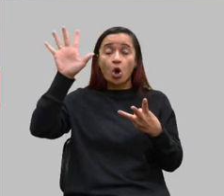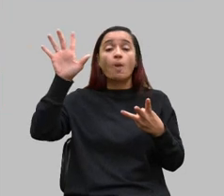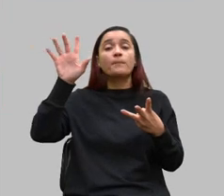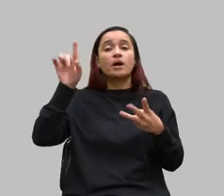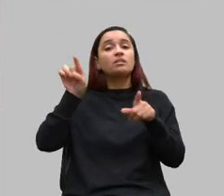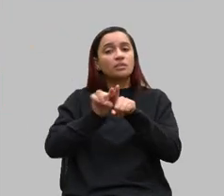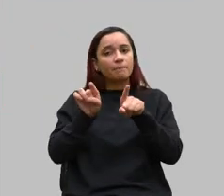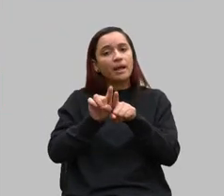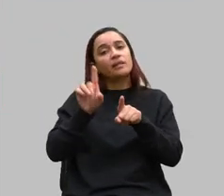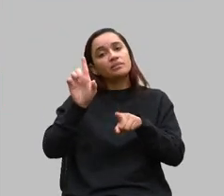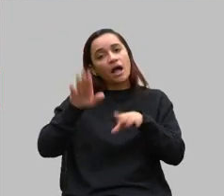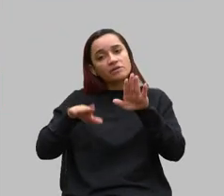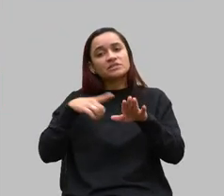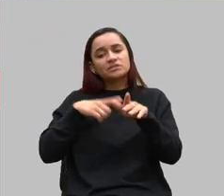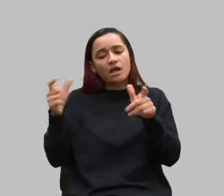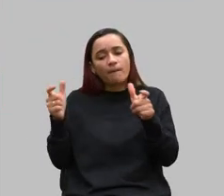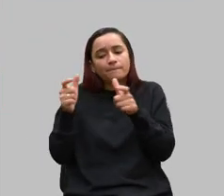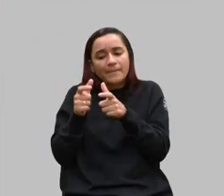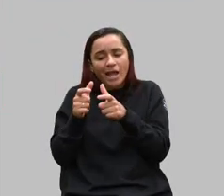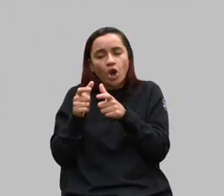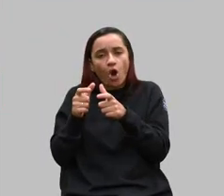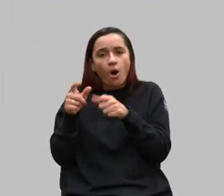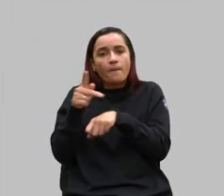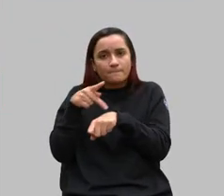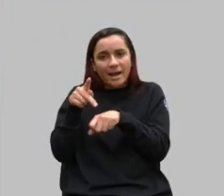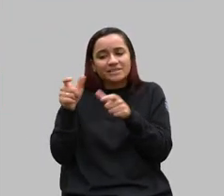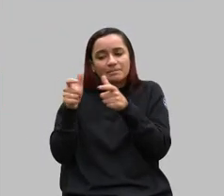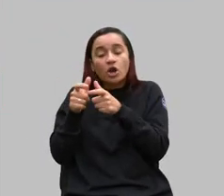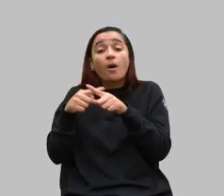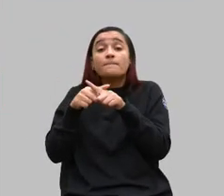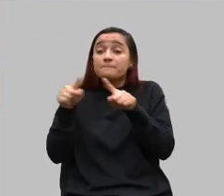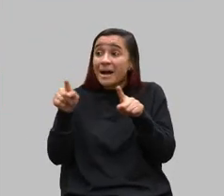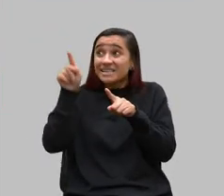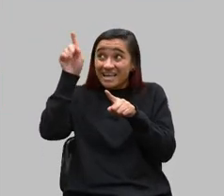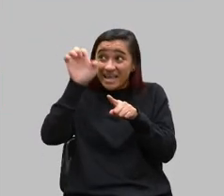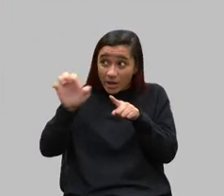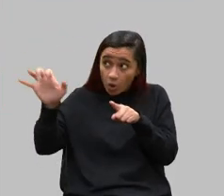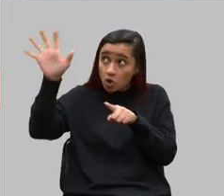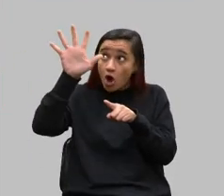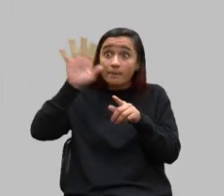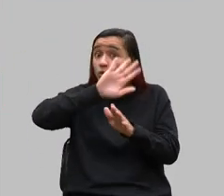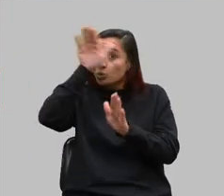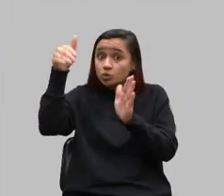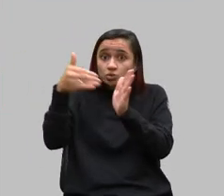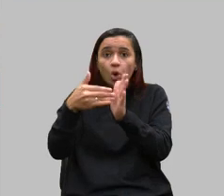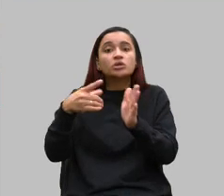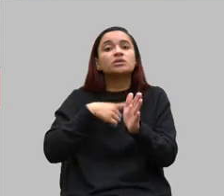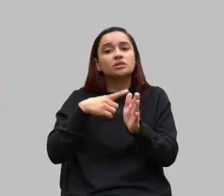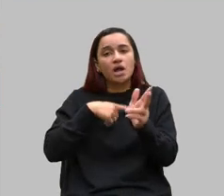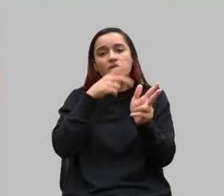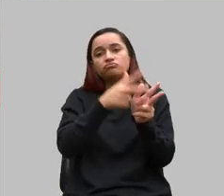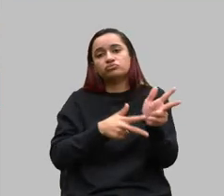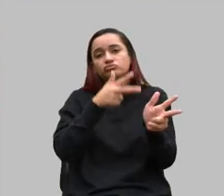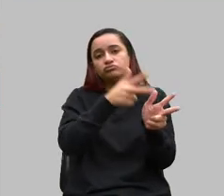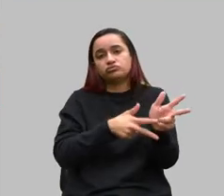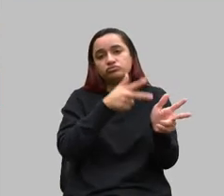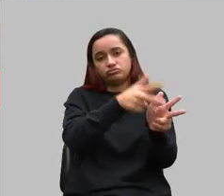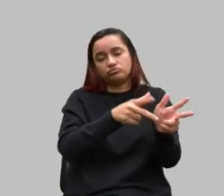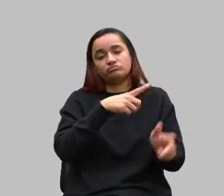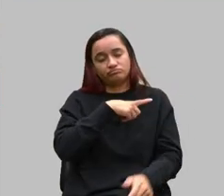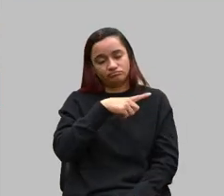territoriais menores os a Europa toda é cortada por integração Ferroviária não é